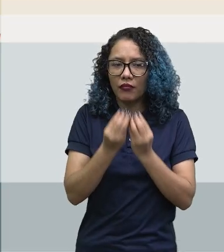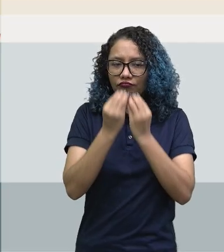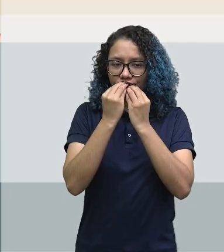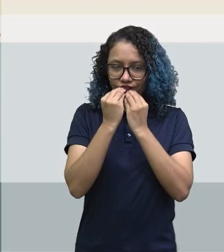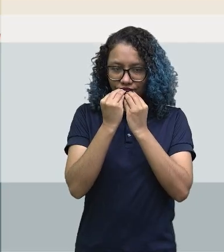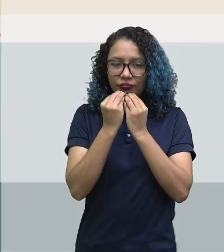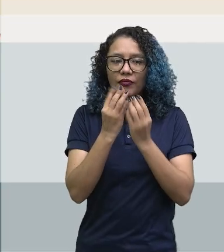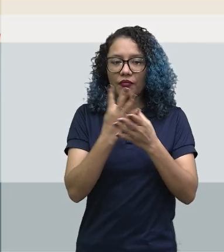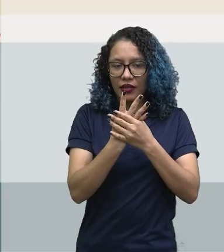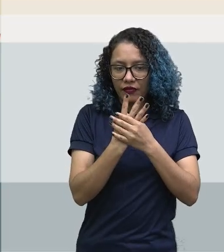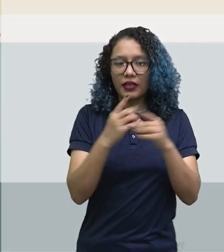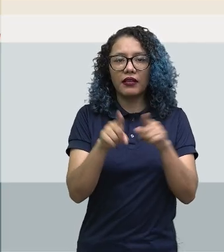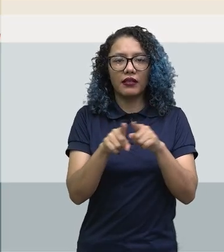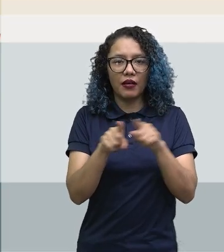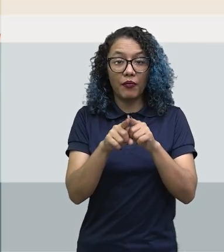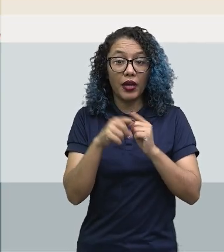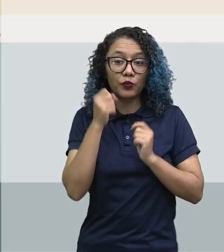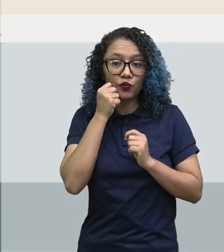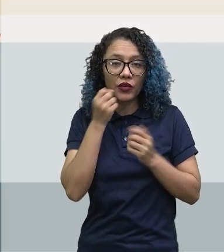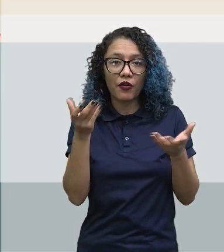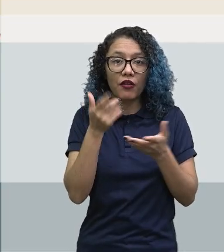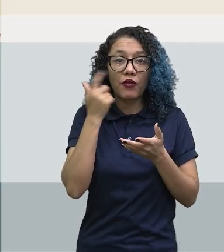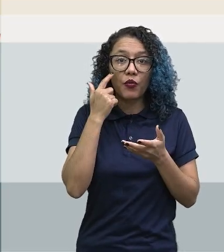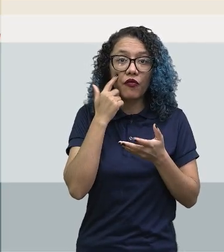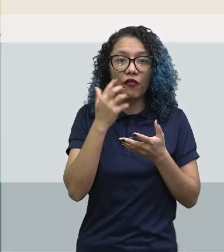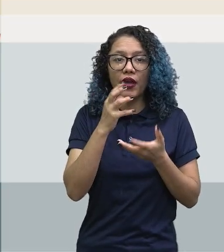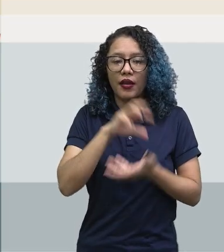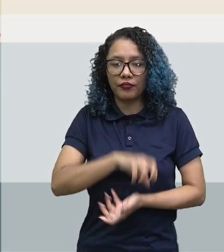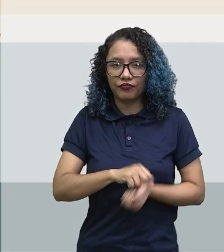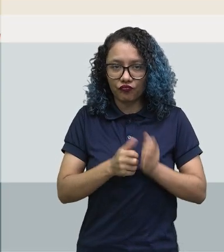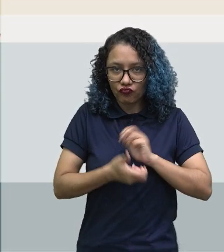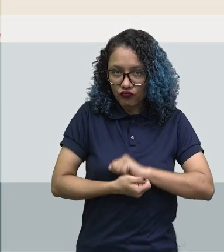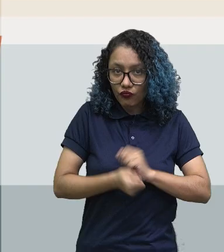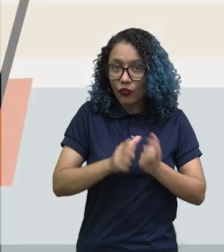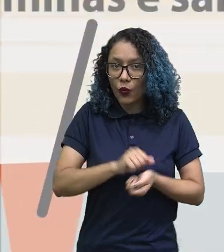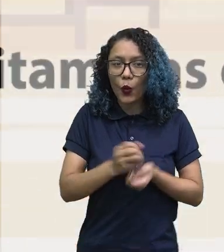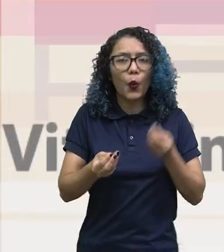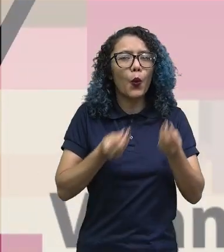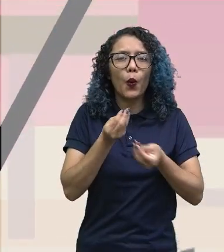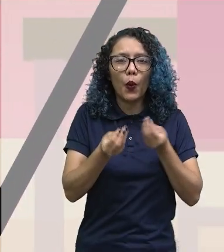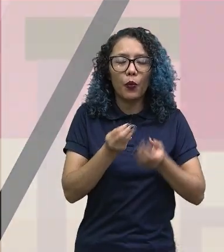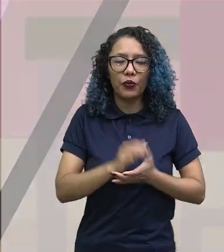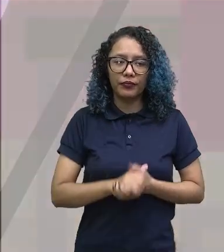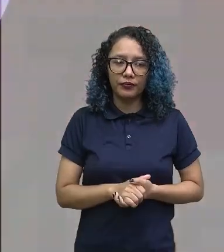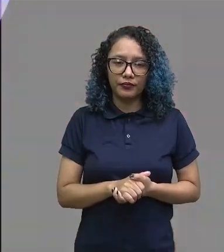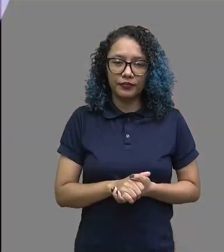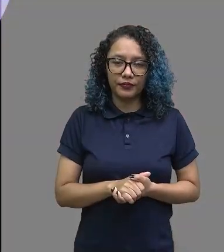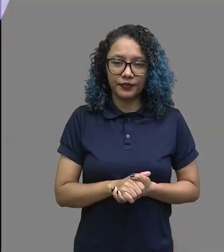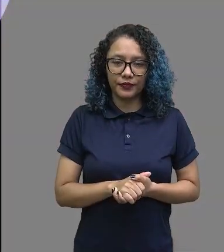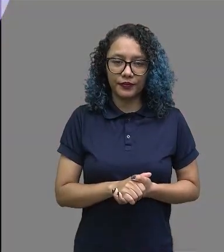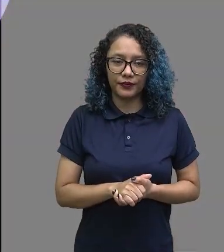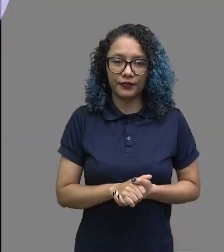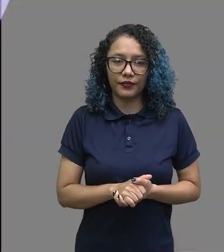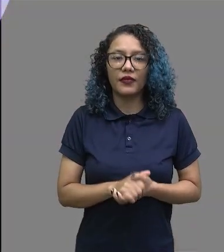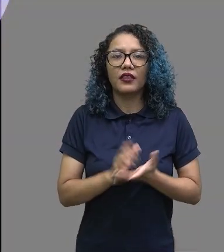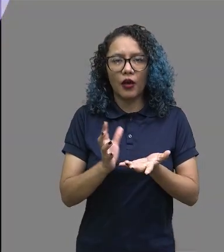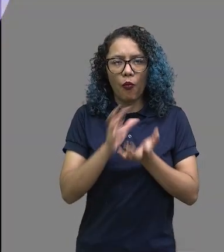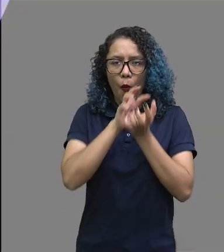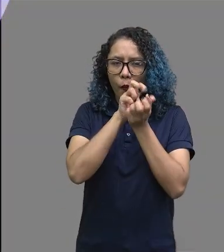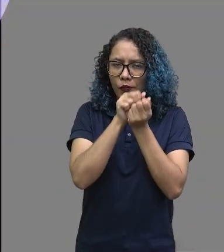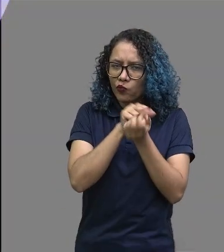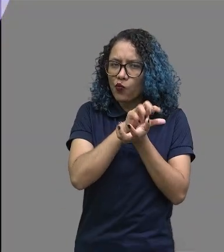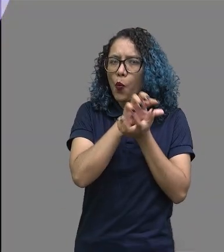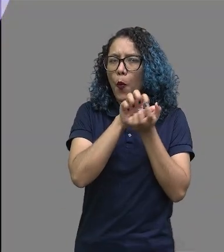e suco. Então vamos ver como será a digestão desse lanche no organismo dele. Ao mastigar o